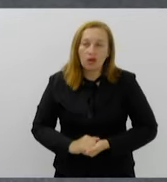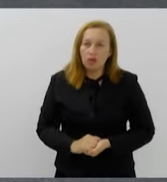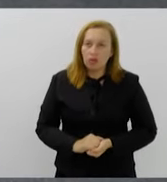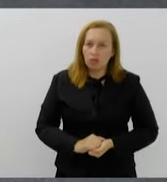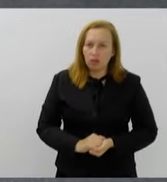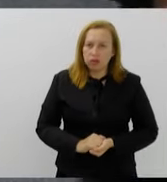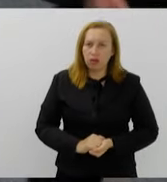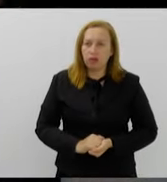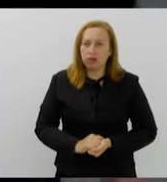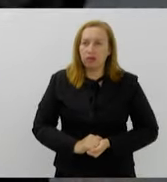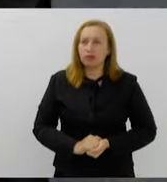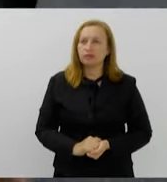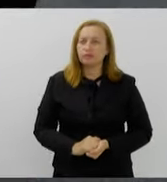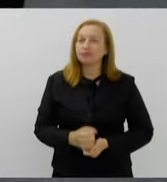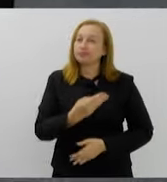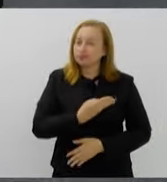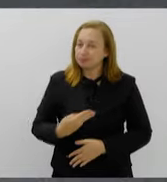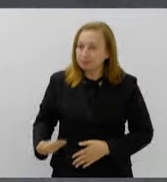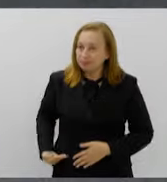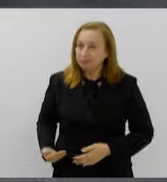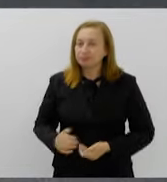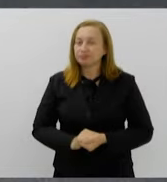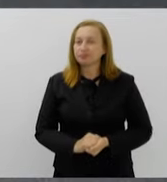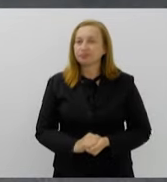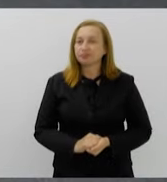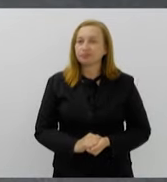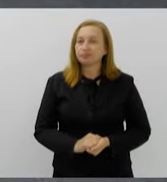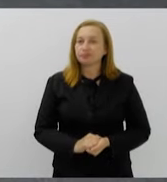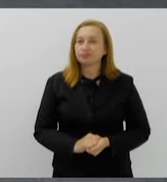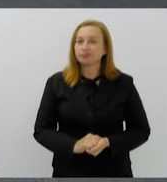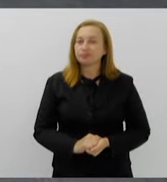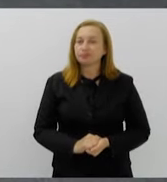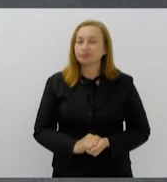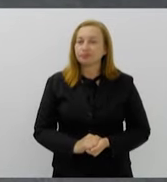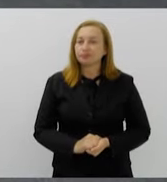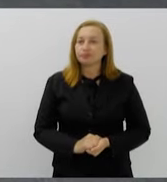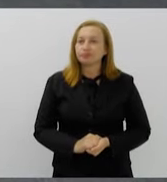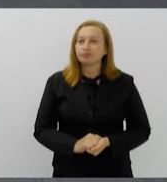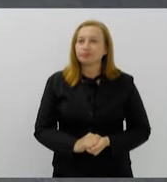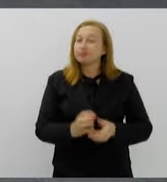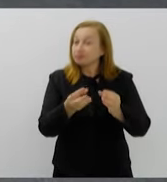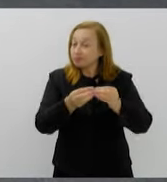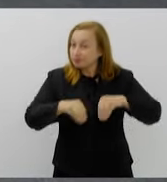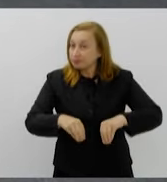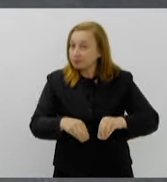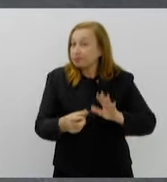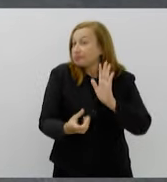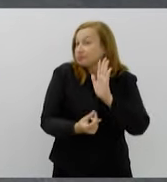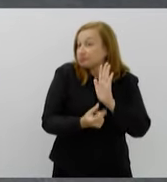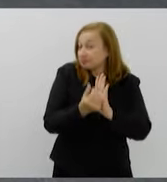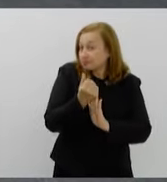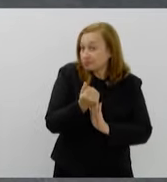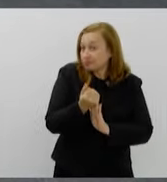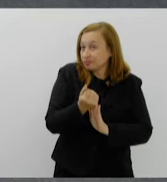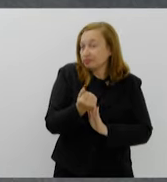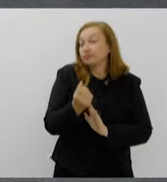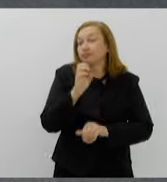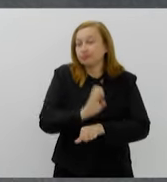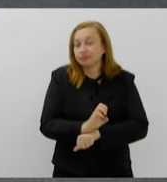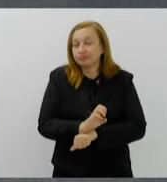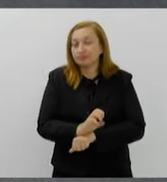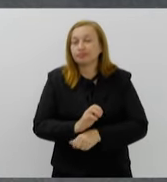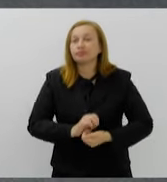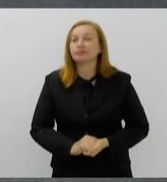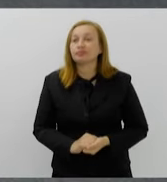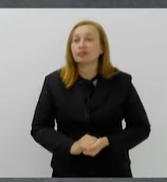deputados o governador está colocando em cheque as Finanças do Estado de forma dramática